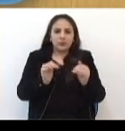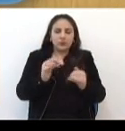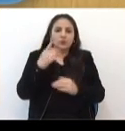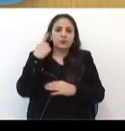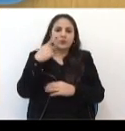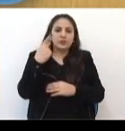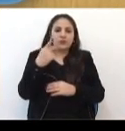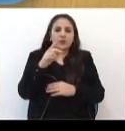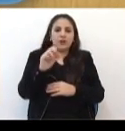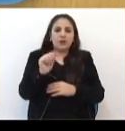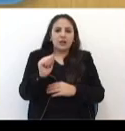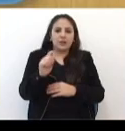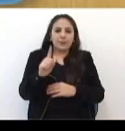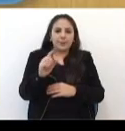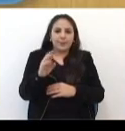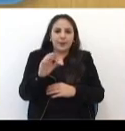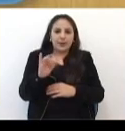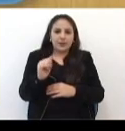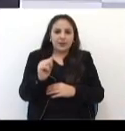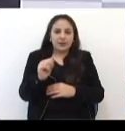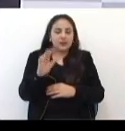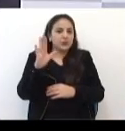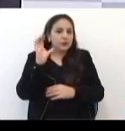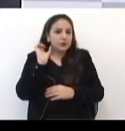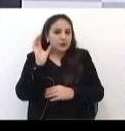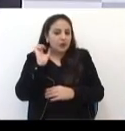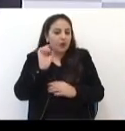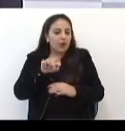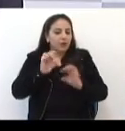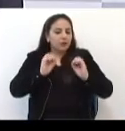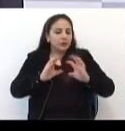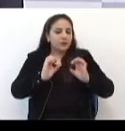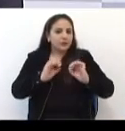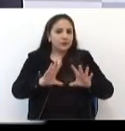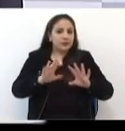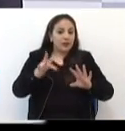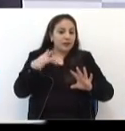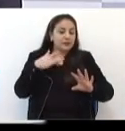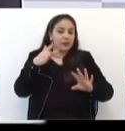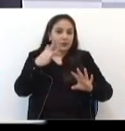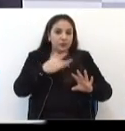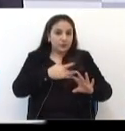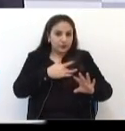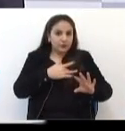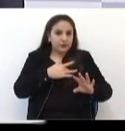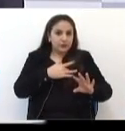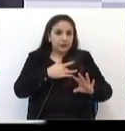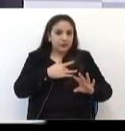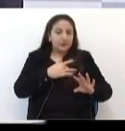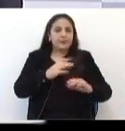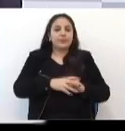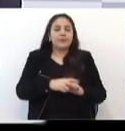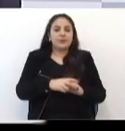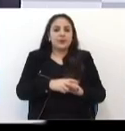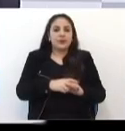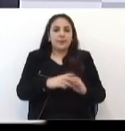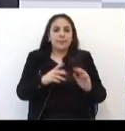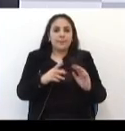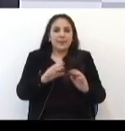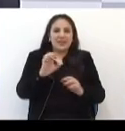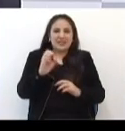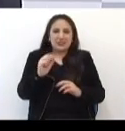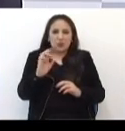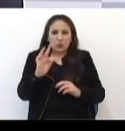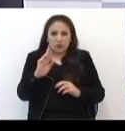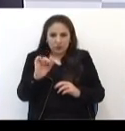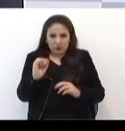partiu do gabinete do vereador Alberi Grando. Escotismo é educação sadia, uma educação que